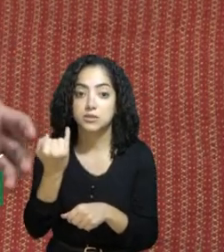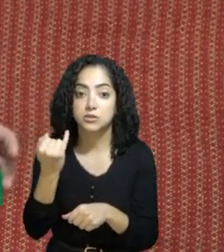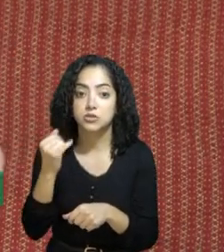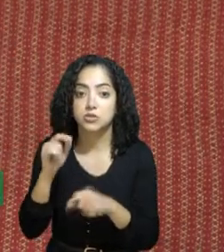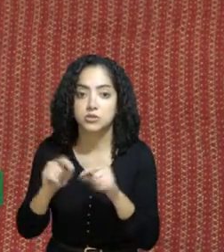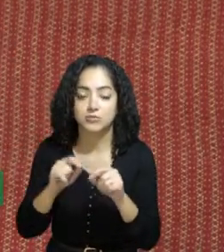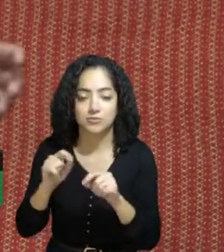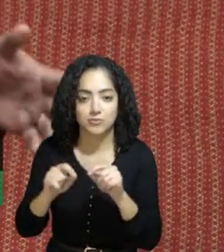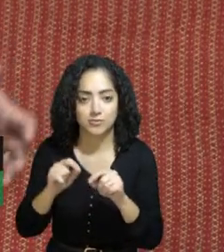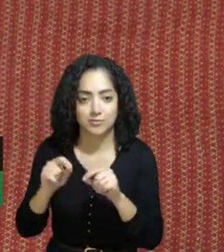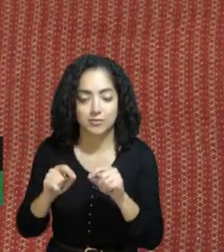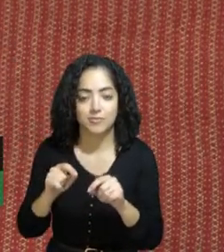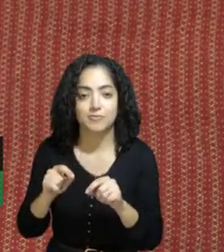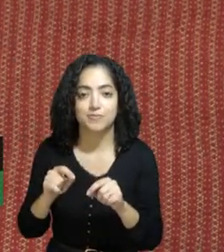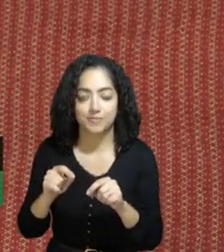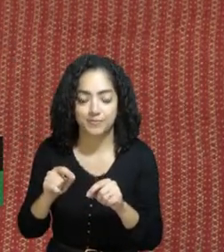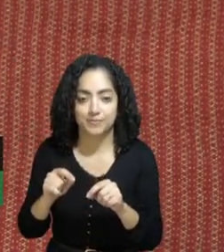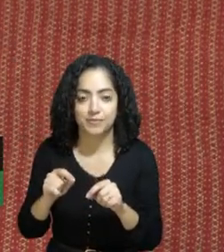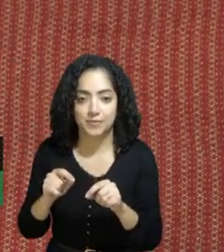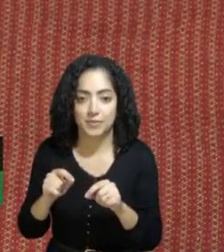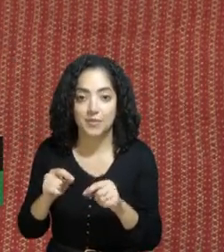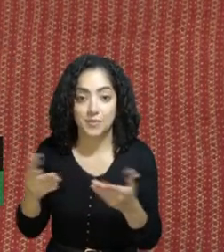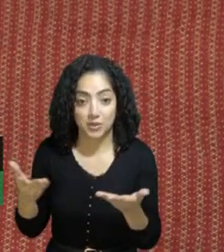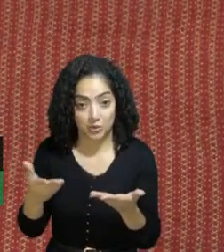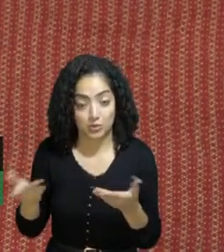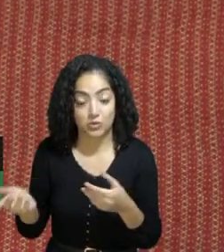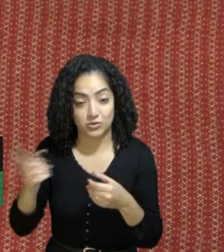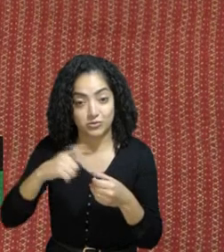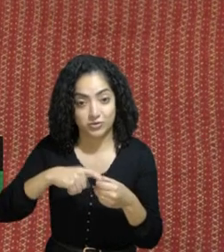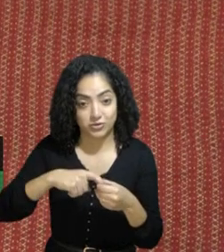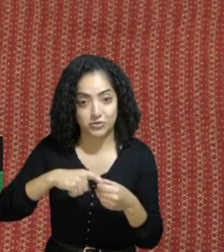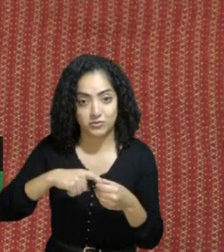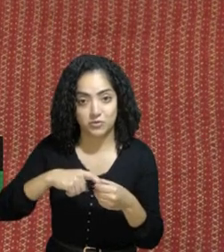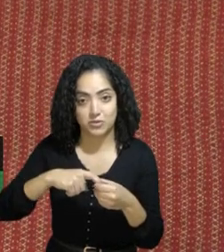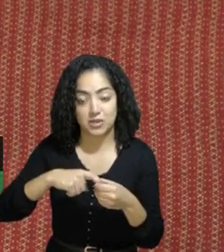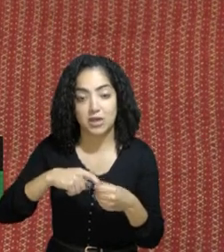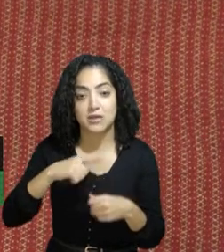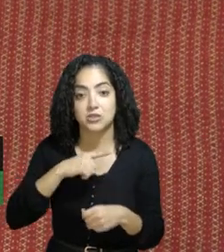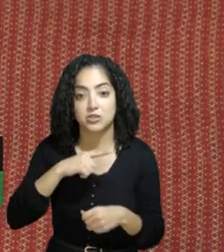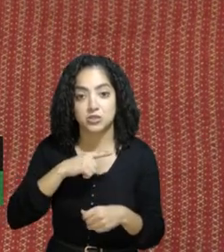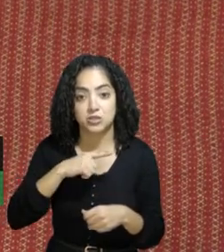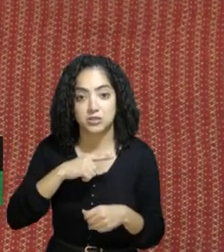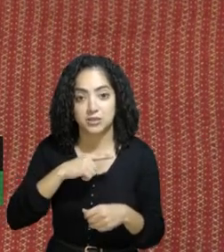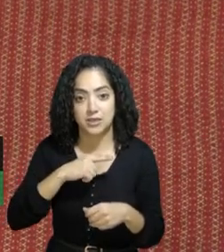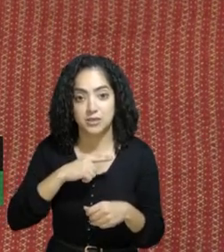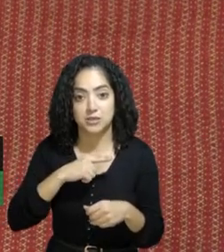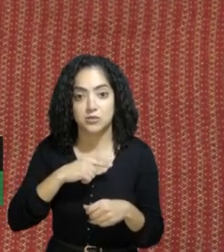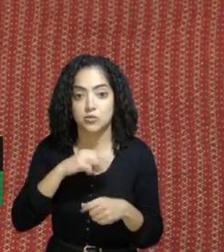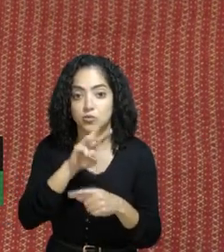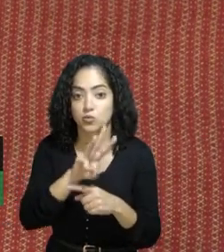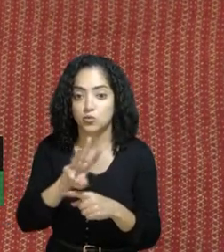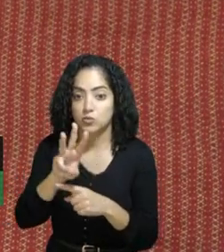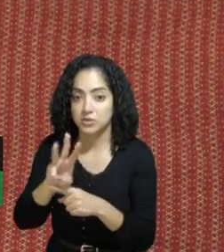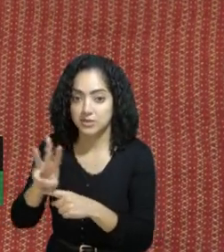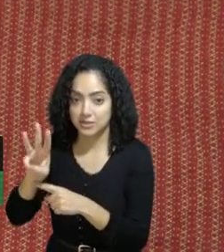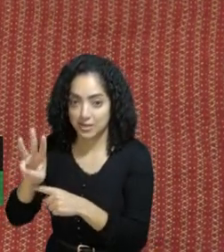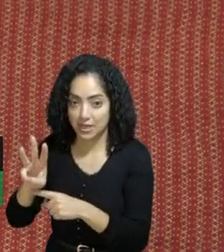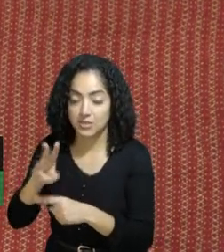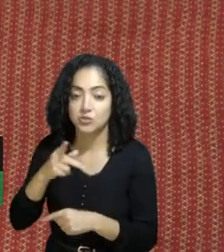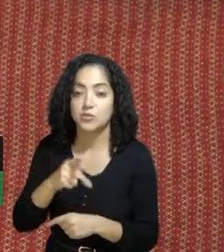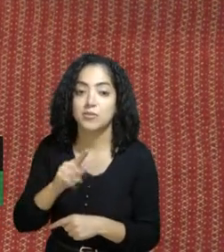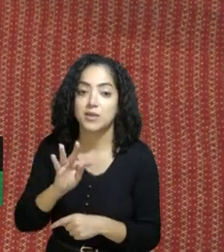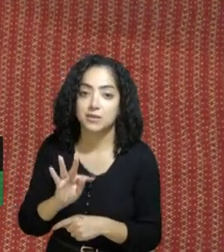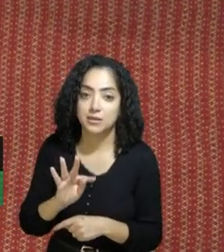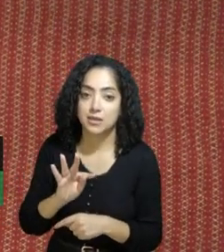por todo o estado de Santa Catarina, hoje é o dia de voltar para casa, né? Nós temos no site oficial do Partido dos Trabalhadores